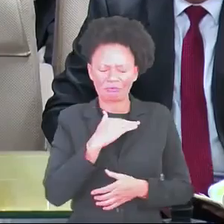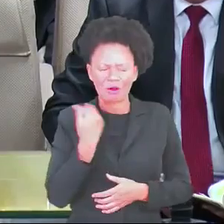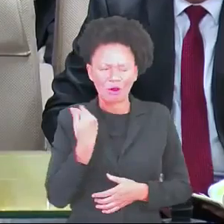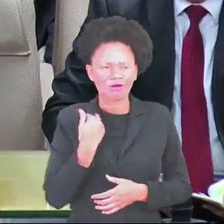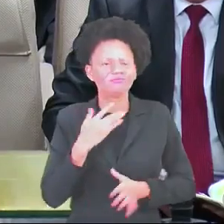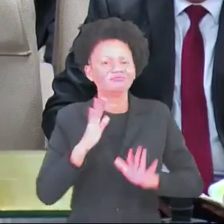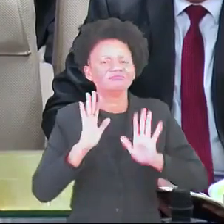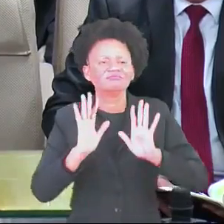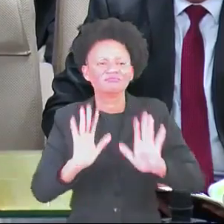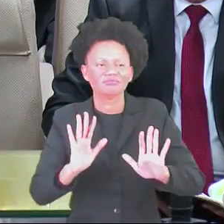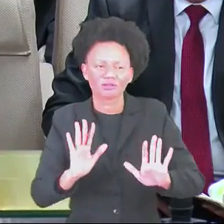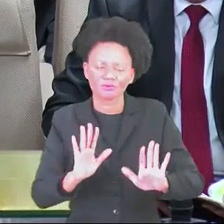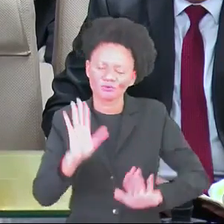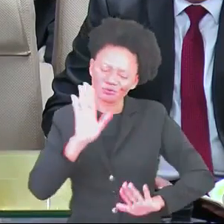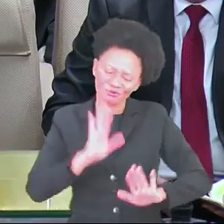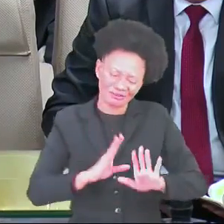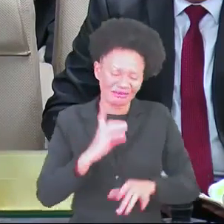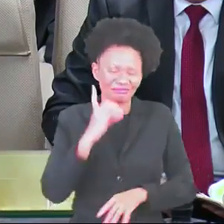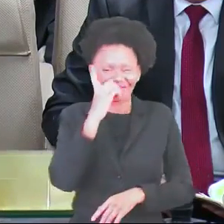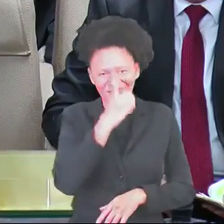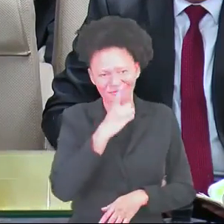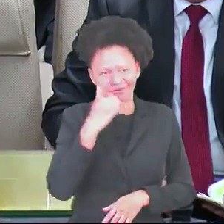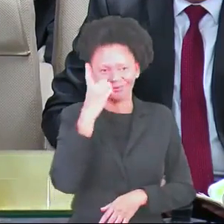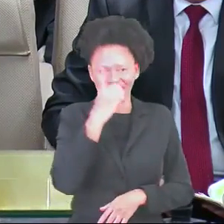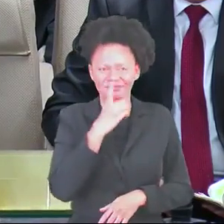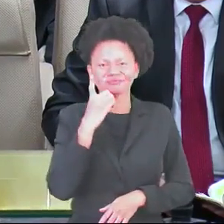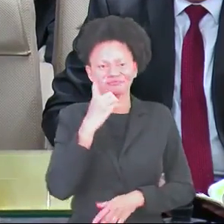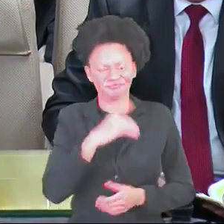tem que estar é o tal da diabetes.